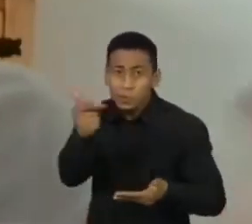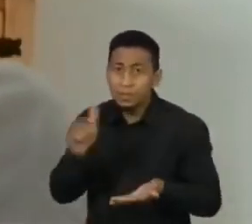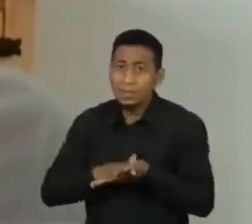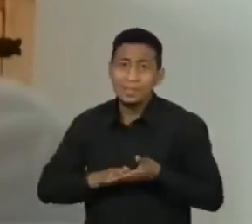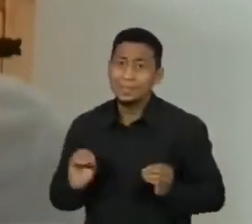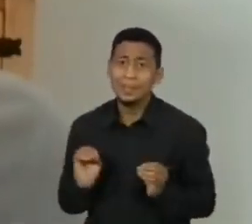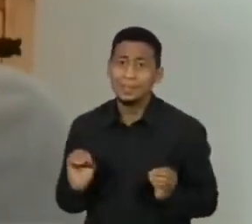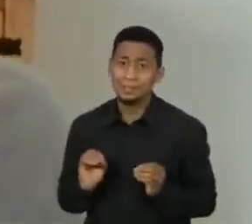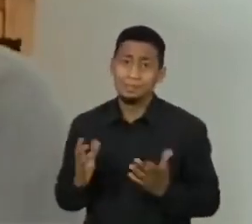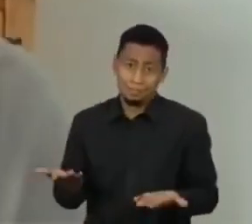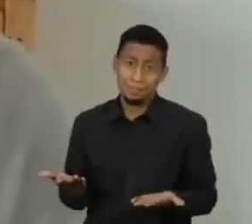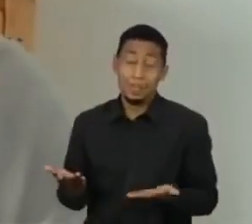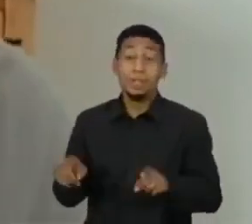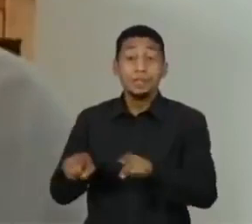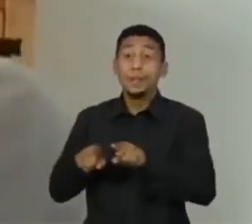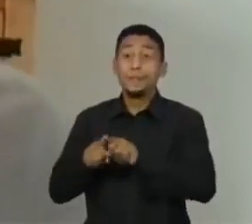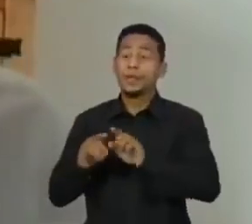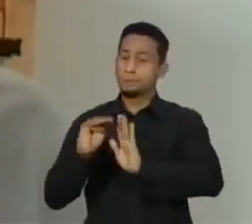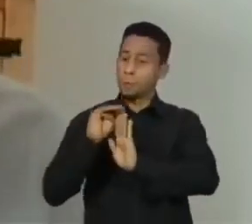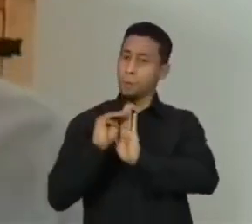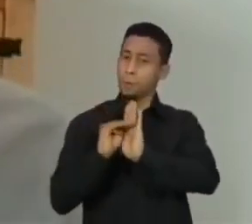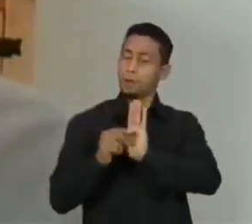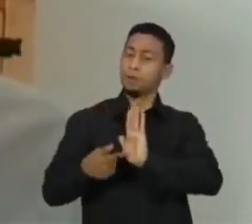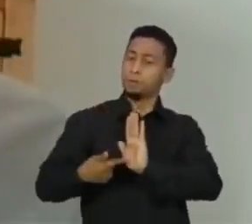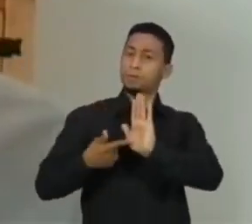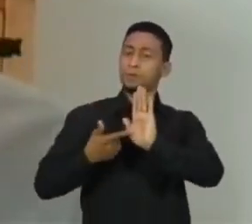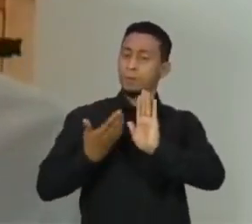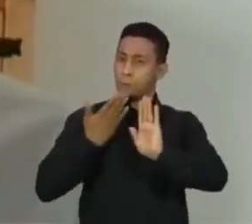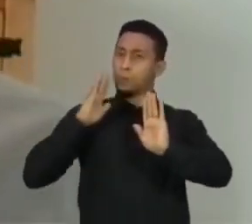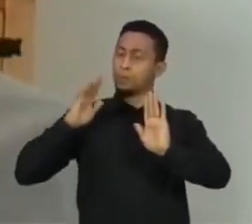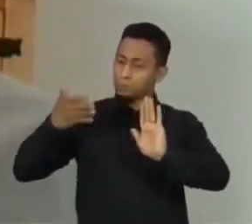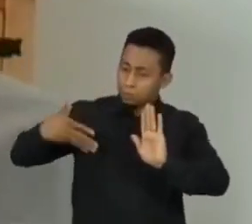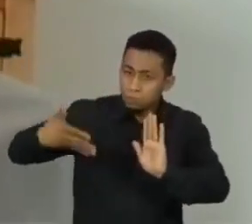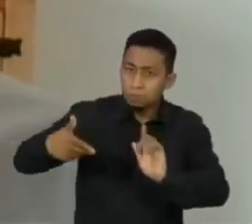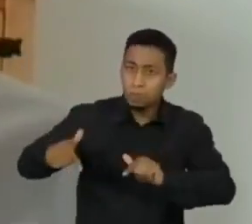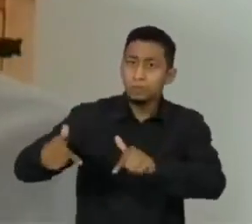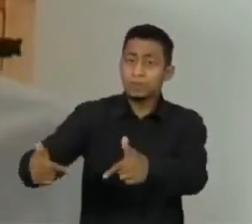sua inexistente agenda ou sua débil agenda em nome de